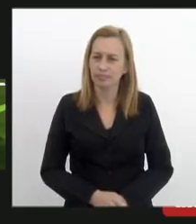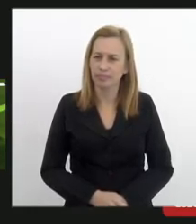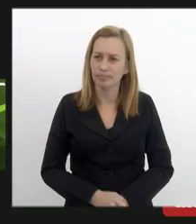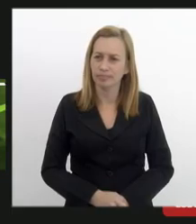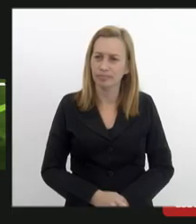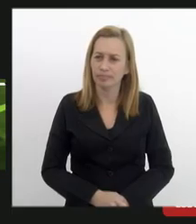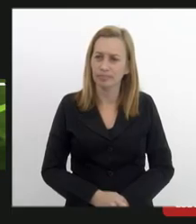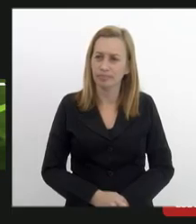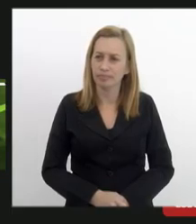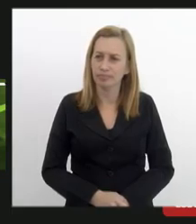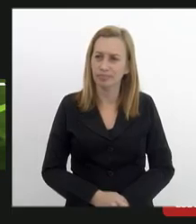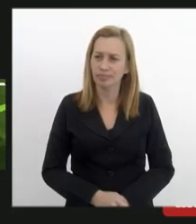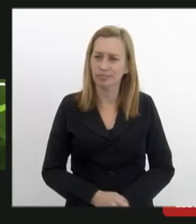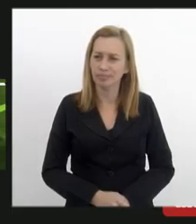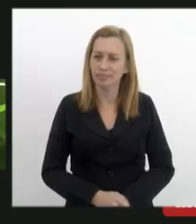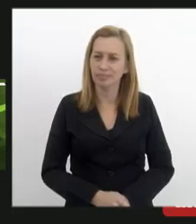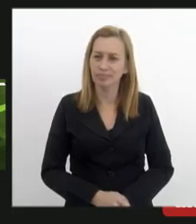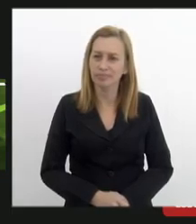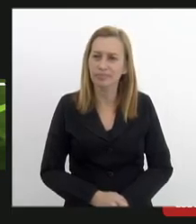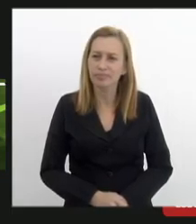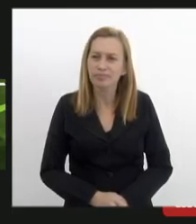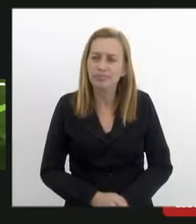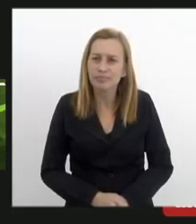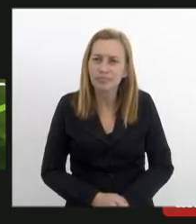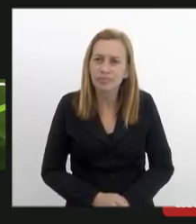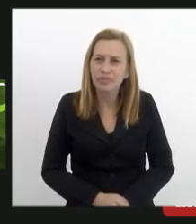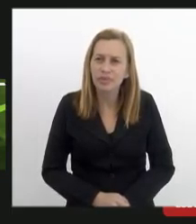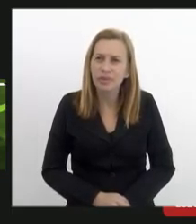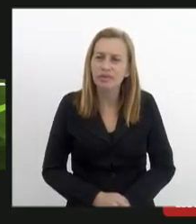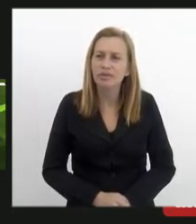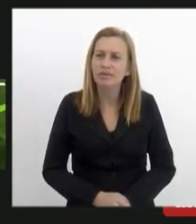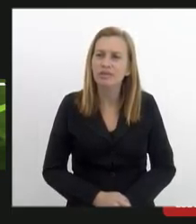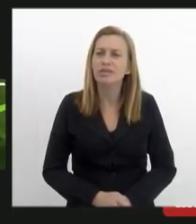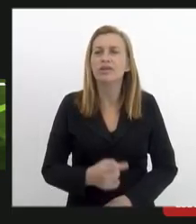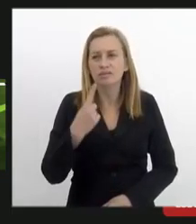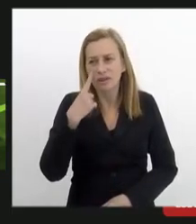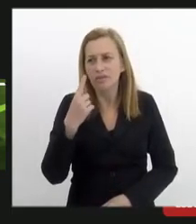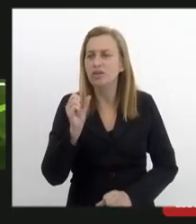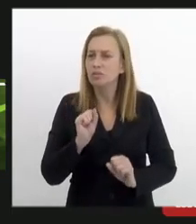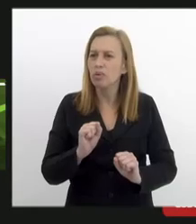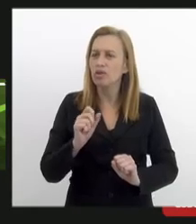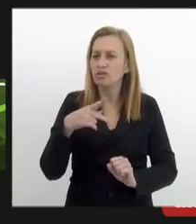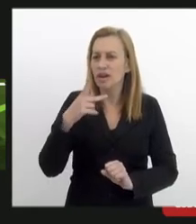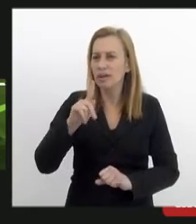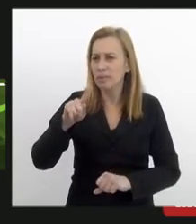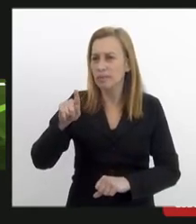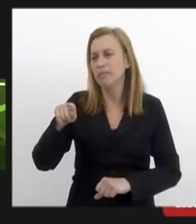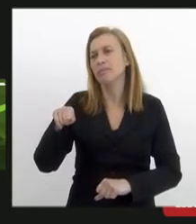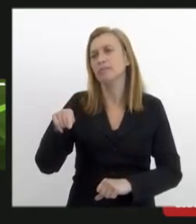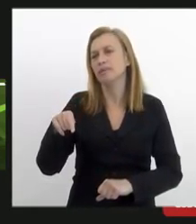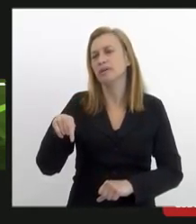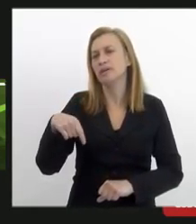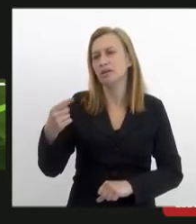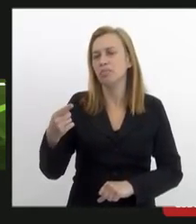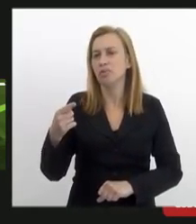Tá bom. Pode falar, mexa, não quero falar de você. Tá. Então, aí para frente, depois a gente vai vendo o que pode falar mais. Tá bom? Muito